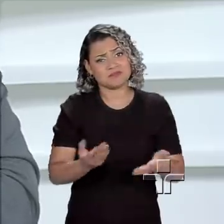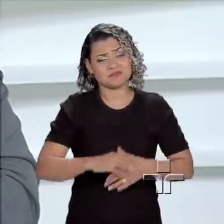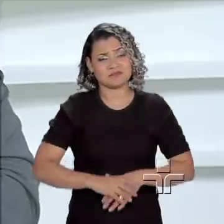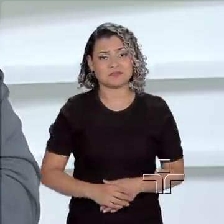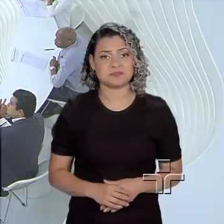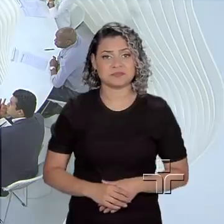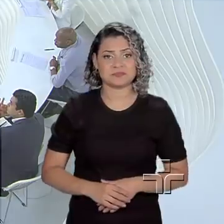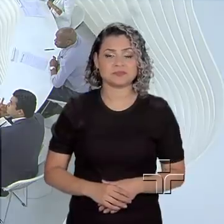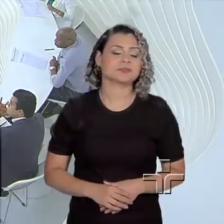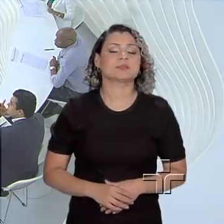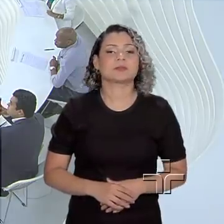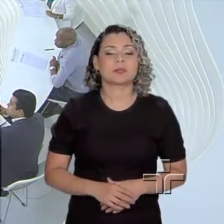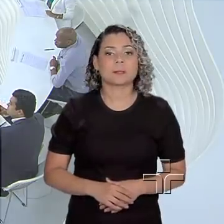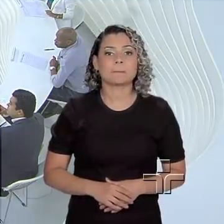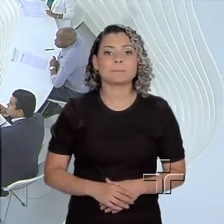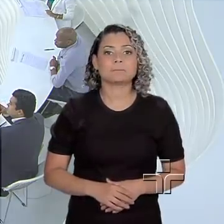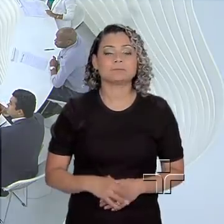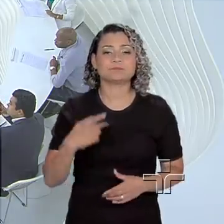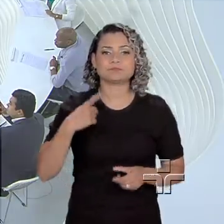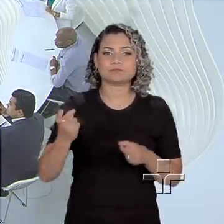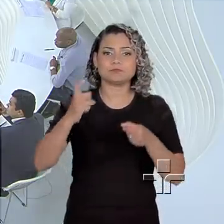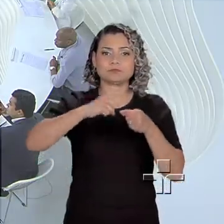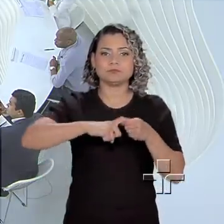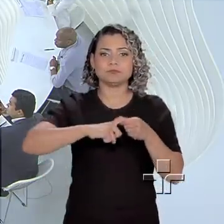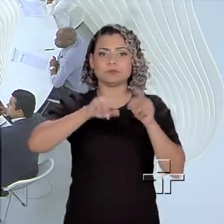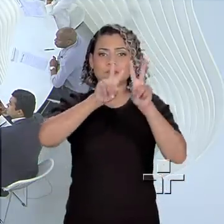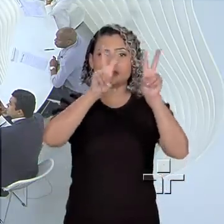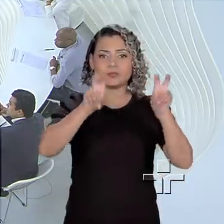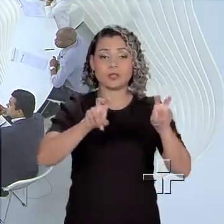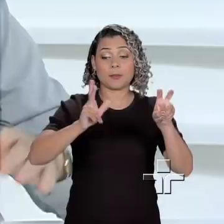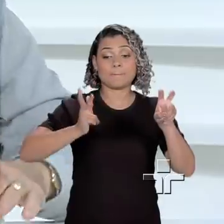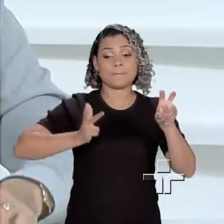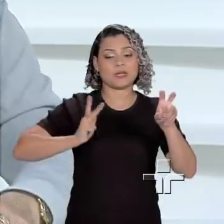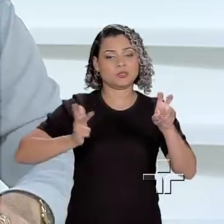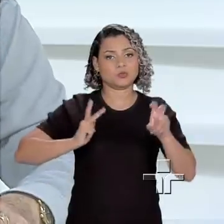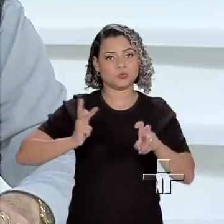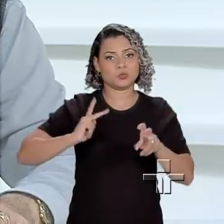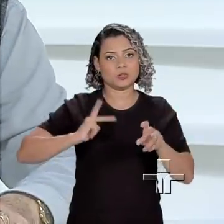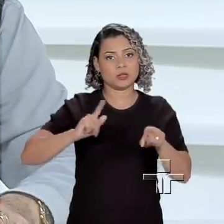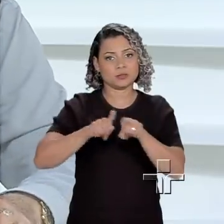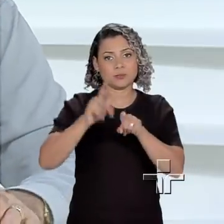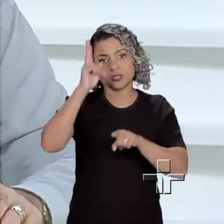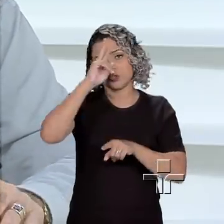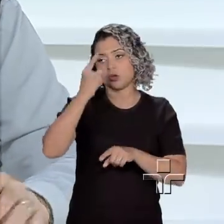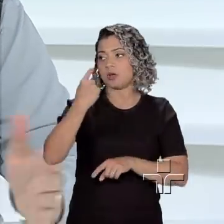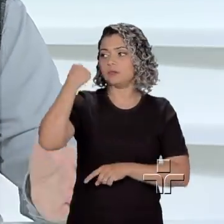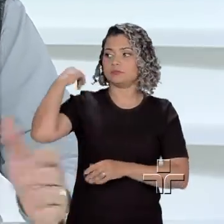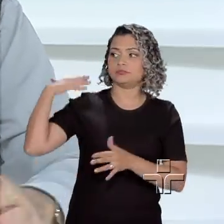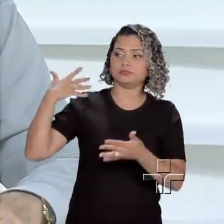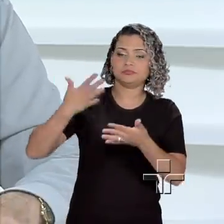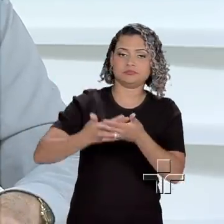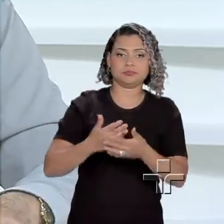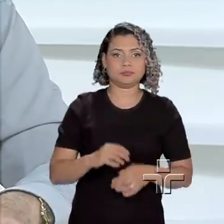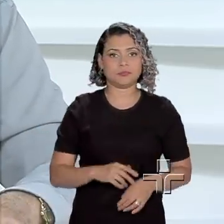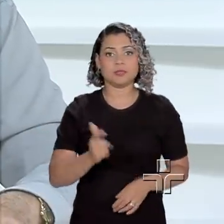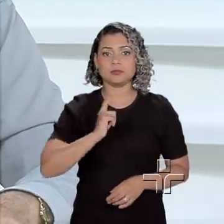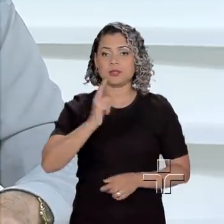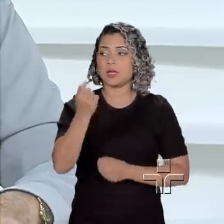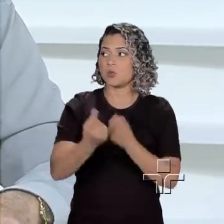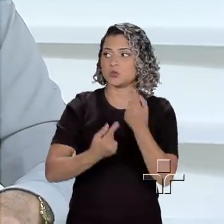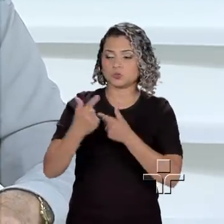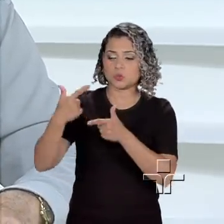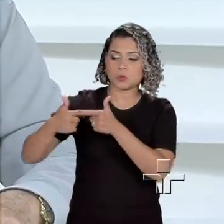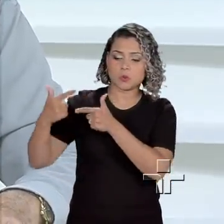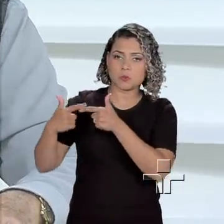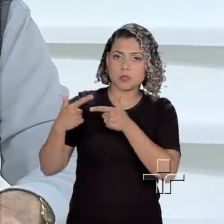uma pergunta. Não, eu vou voltar um pouco ao tema privacidade e juntar um pouco historicamente. Eu acho que um dos problemas de defender a